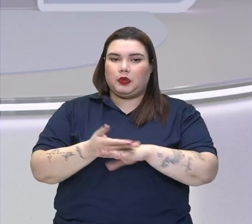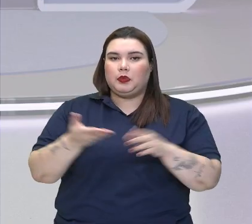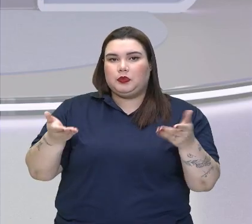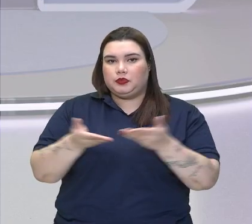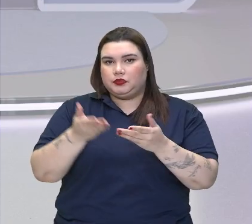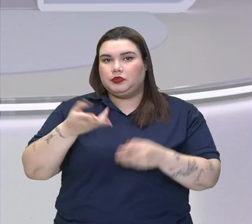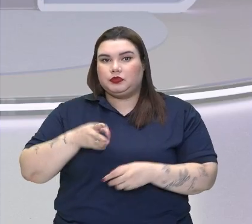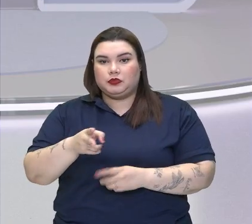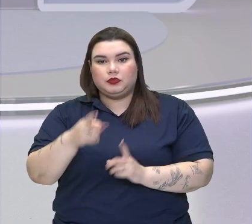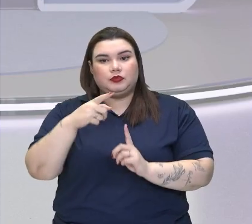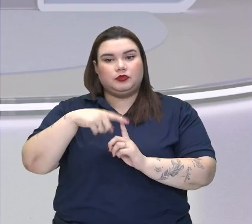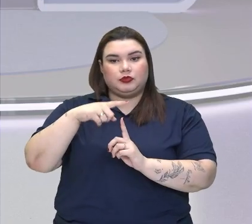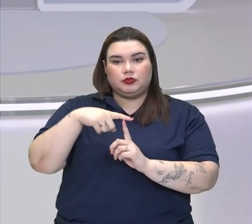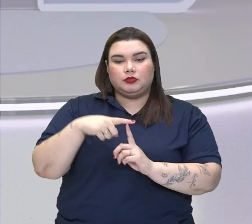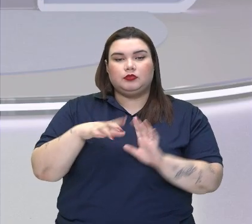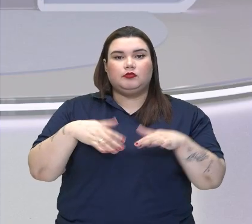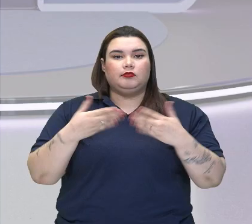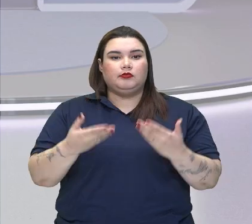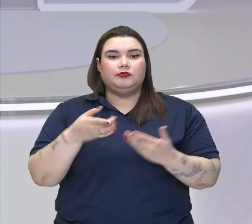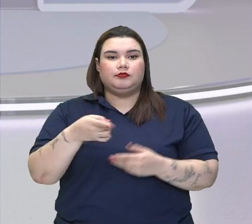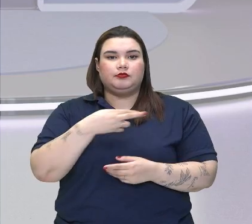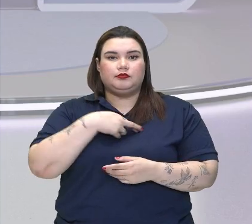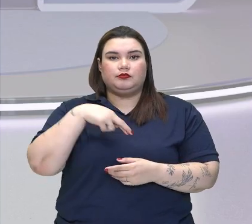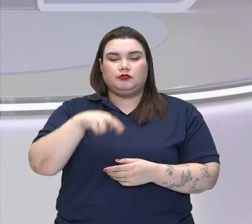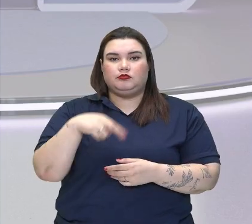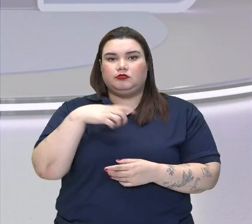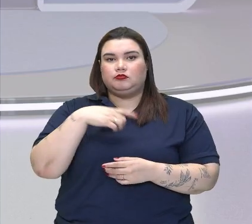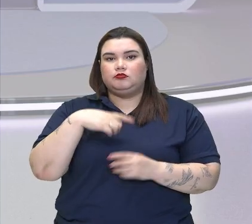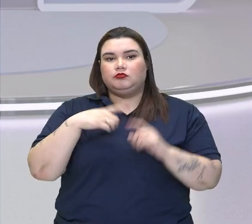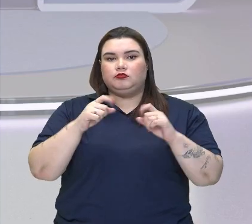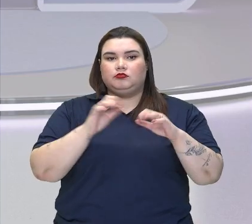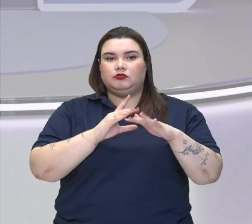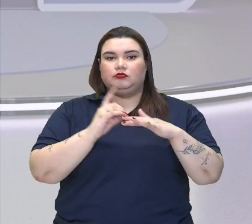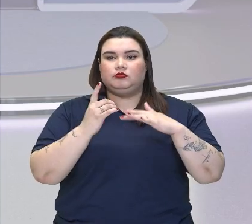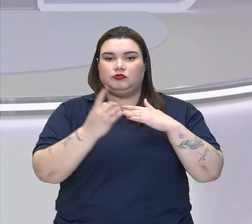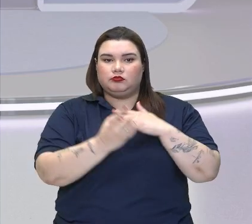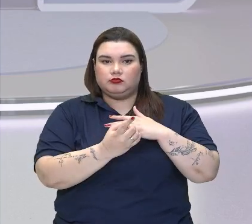vários deuses, então essas religiões tinham os seus deuses